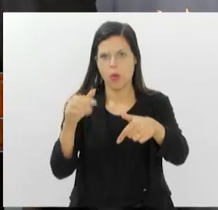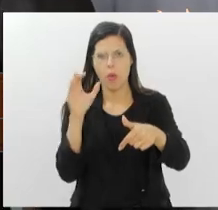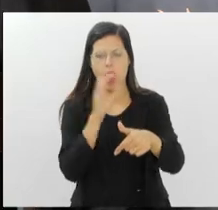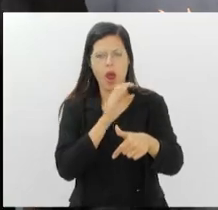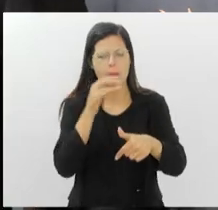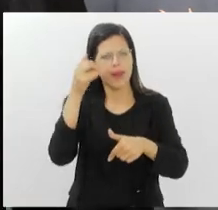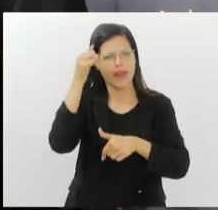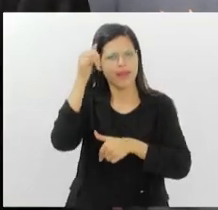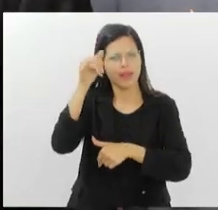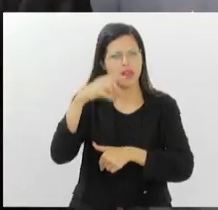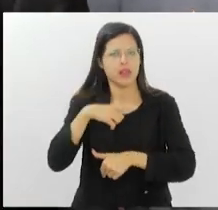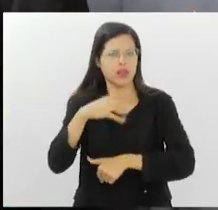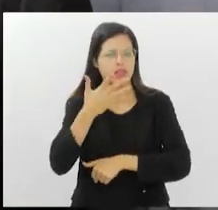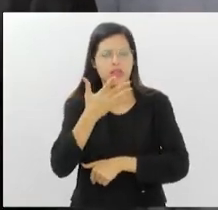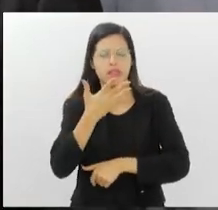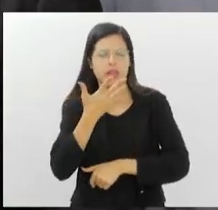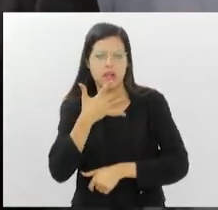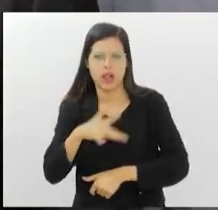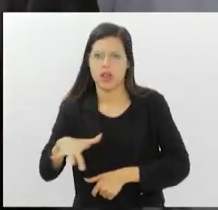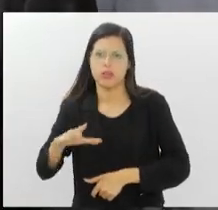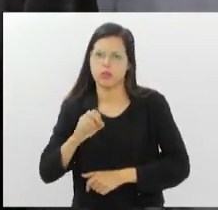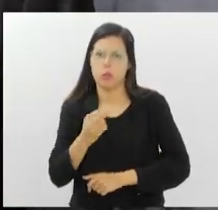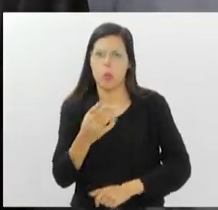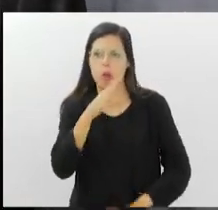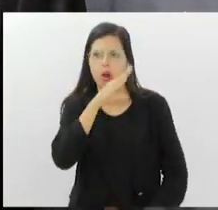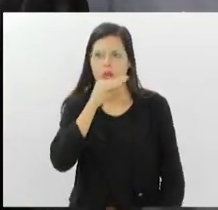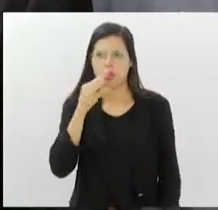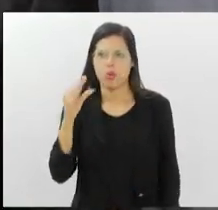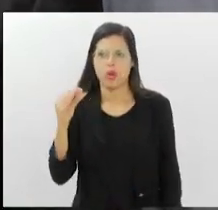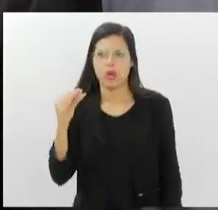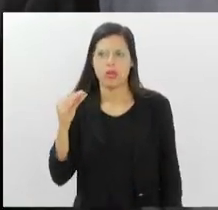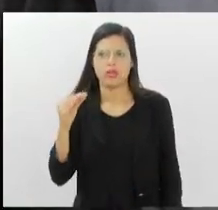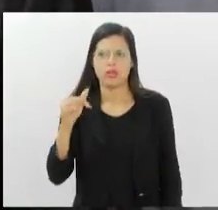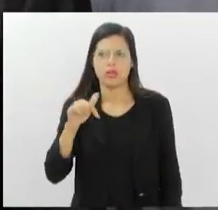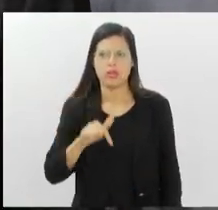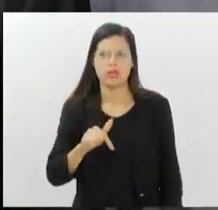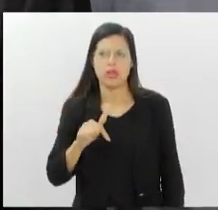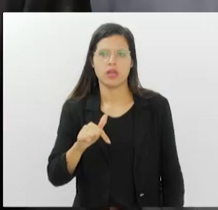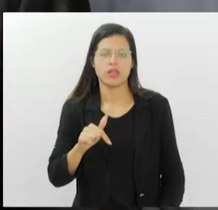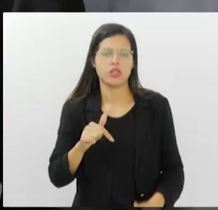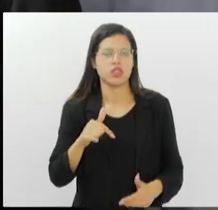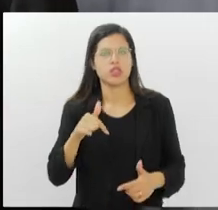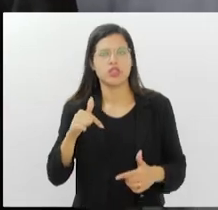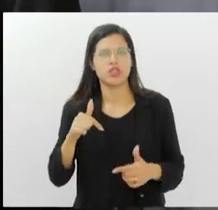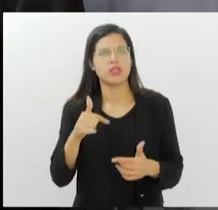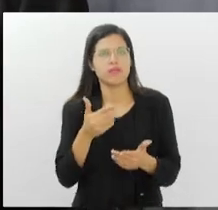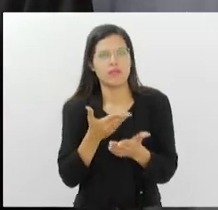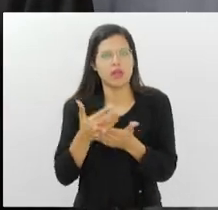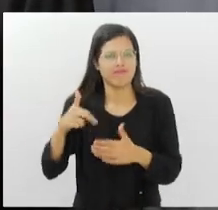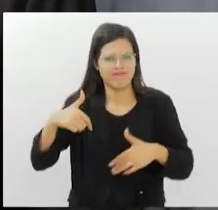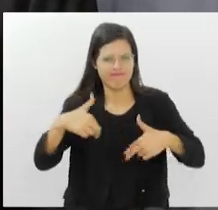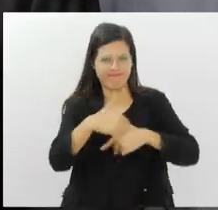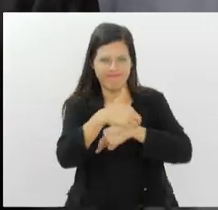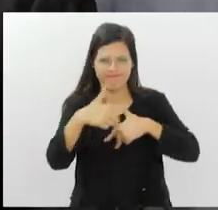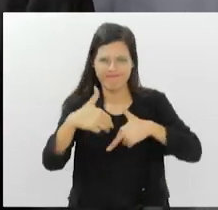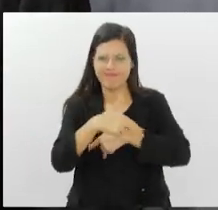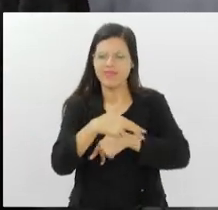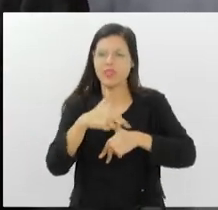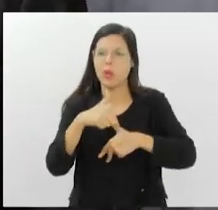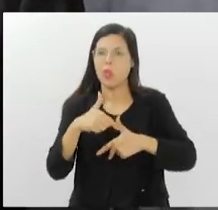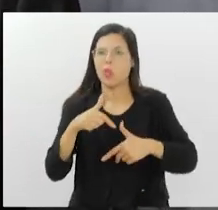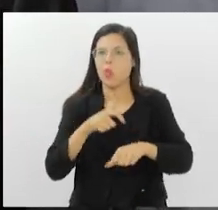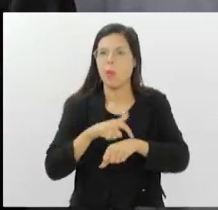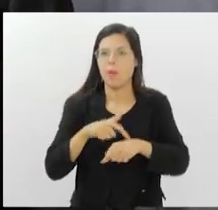tenha-se crianças ou adolescentes em deslocamento durante qualquer tipo de operação. Além disso, nós temos uma parceria